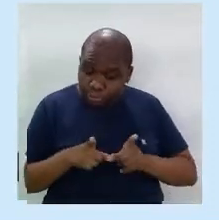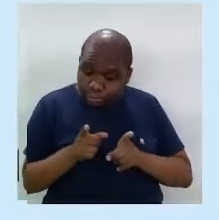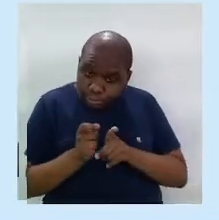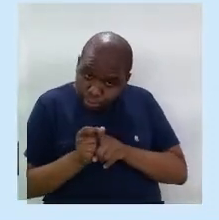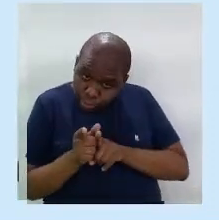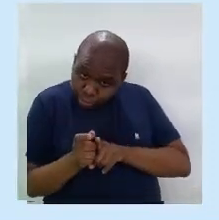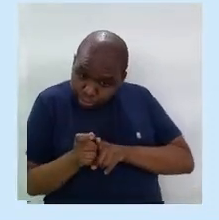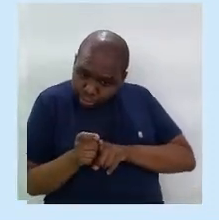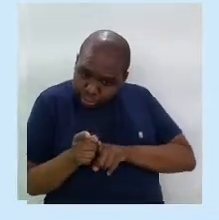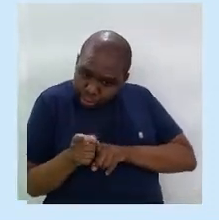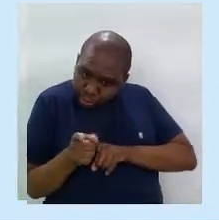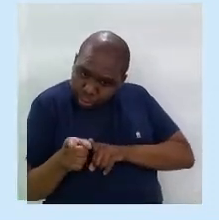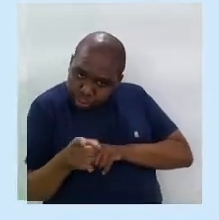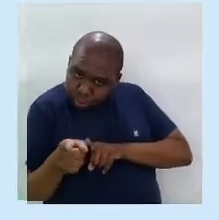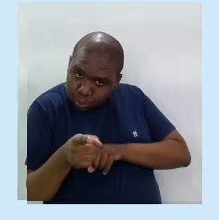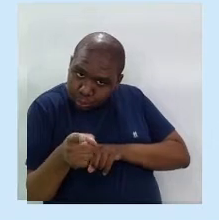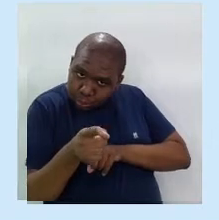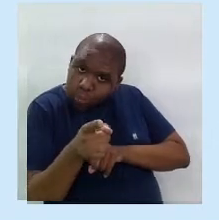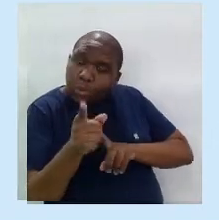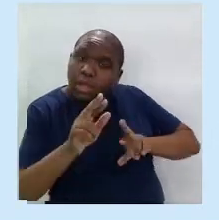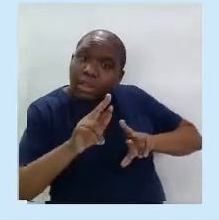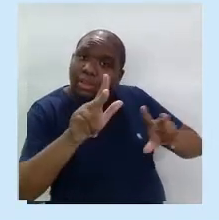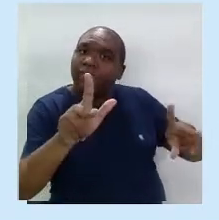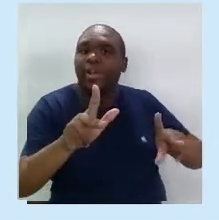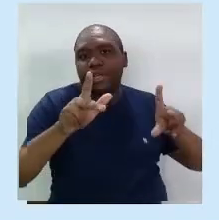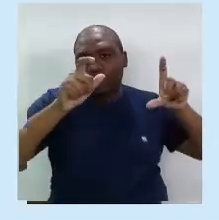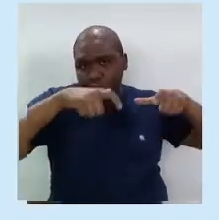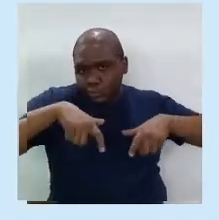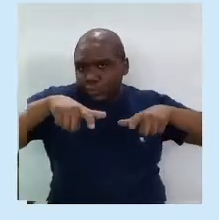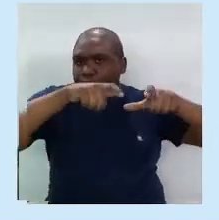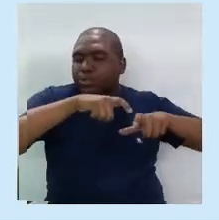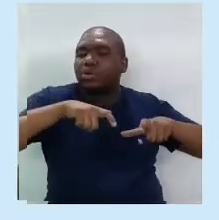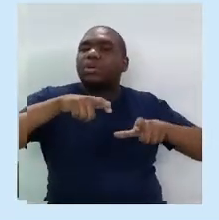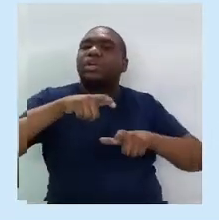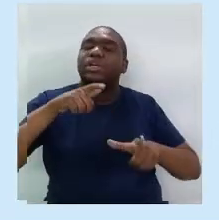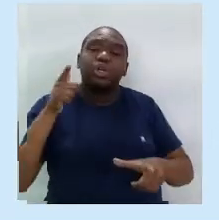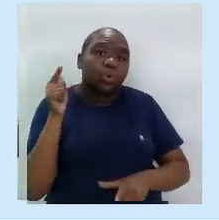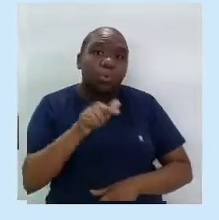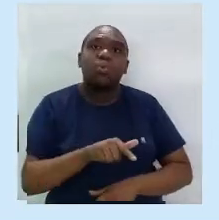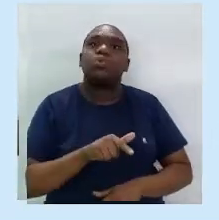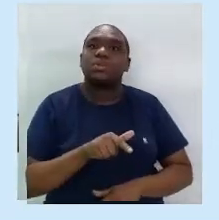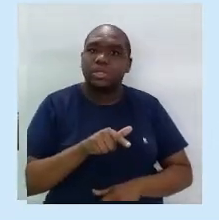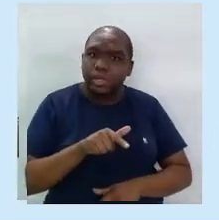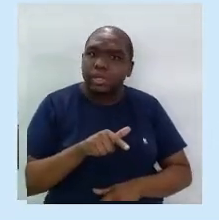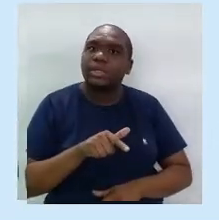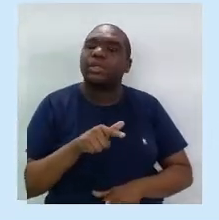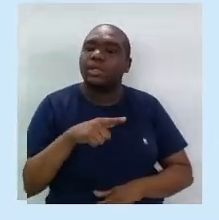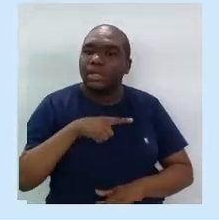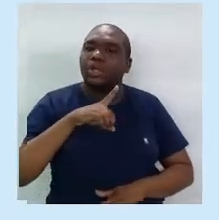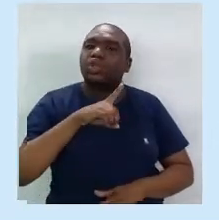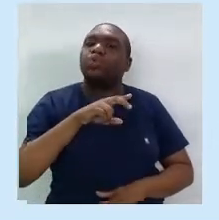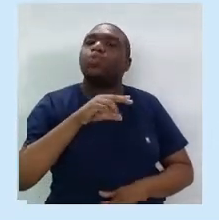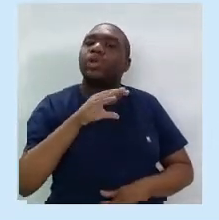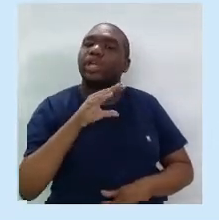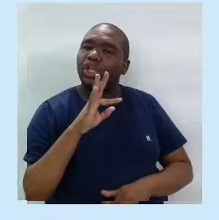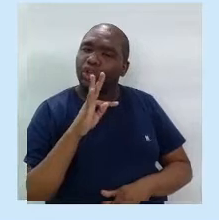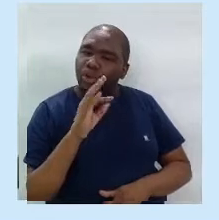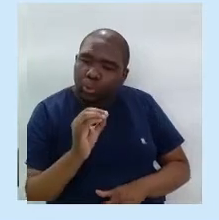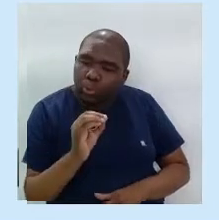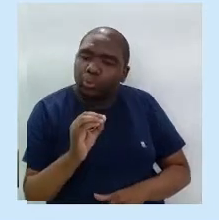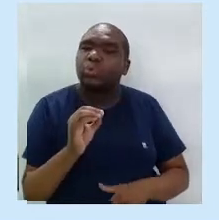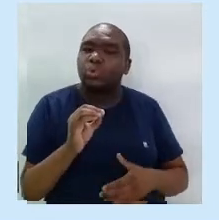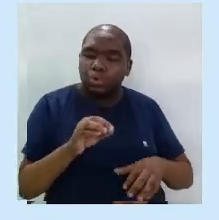segue do epidídimo para o ducto diferente. Esse ducto ele vai encontrar o ducto